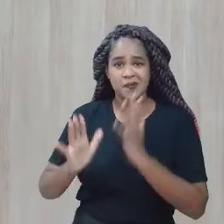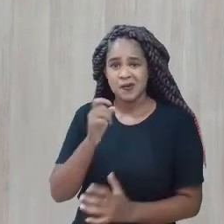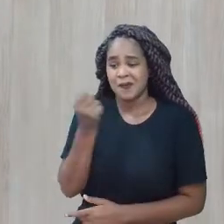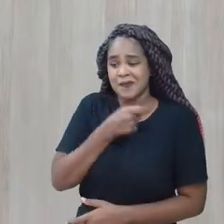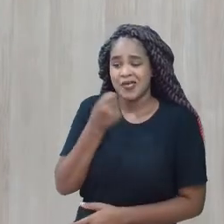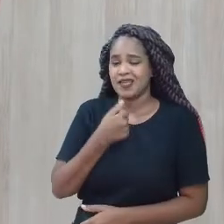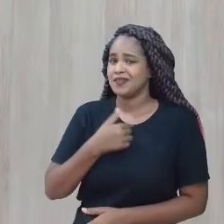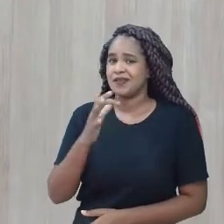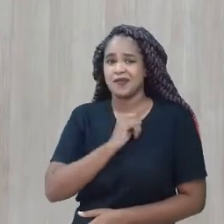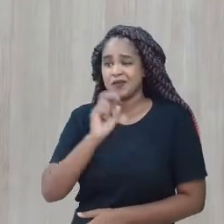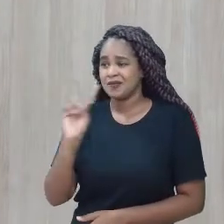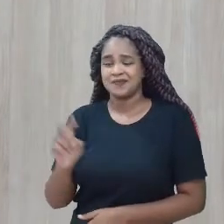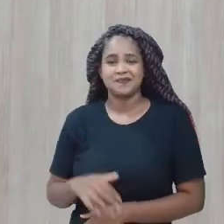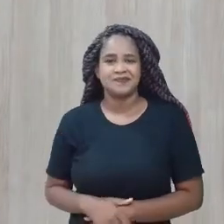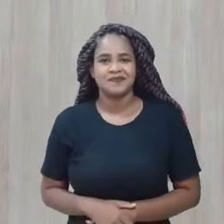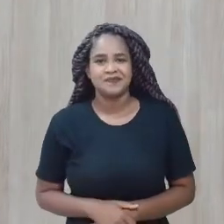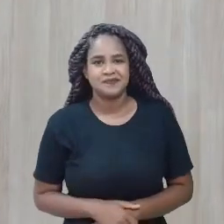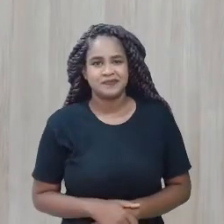ouvir piadas.